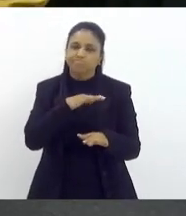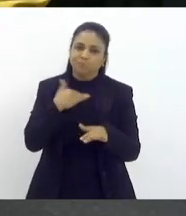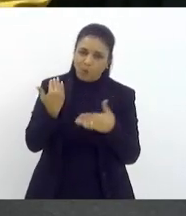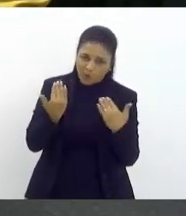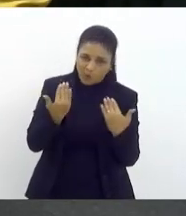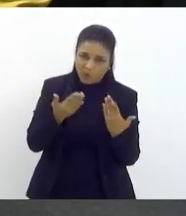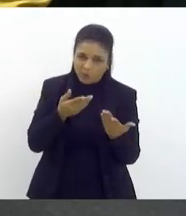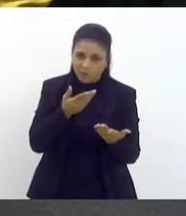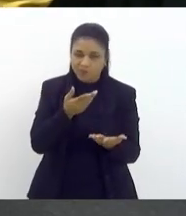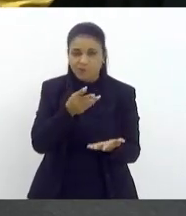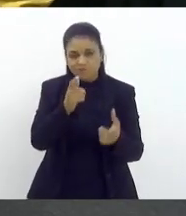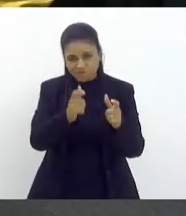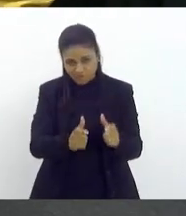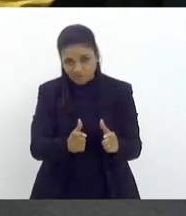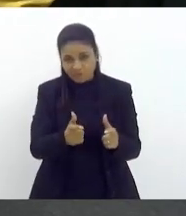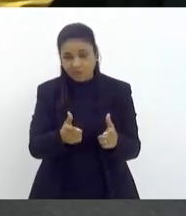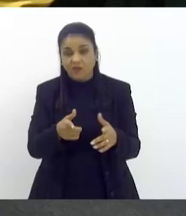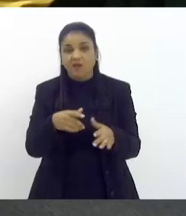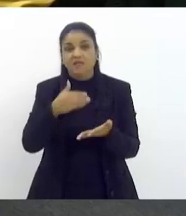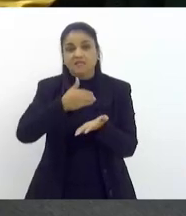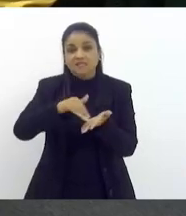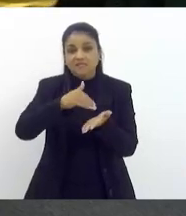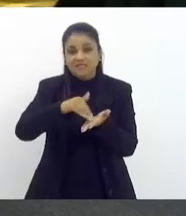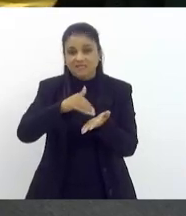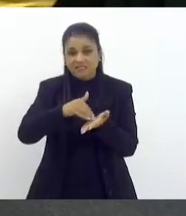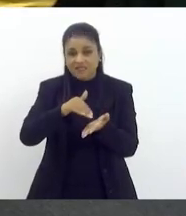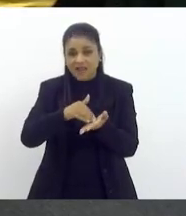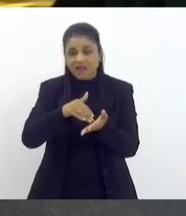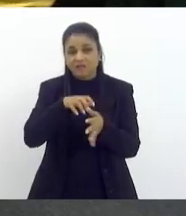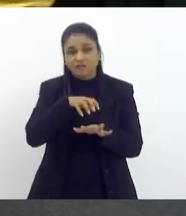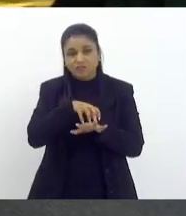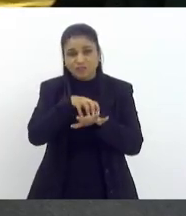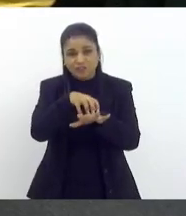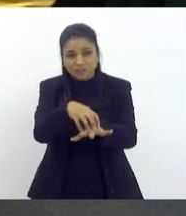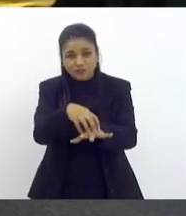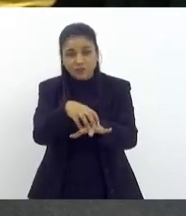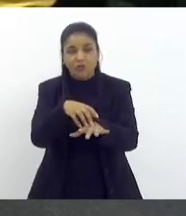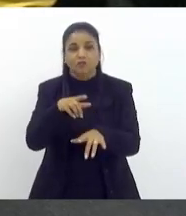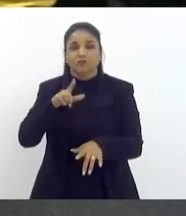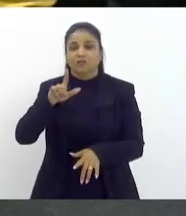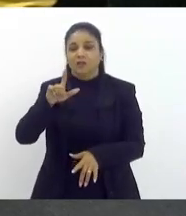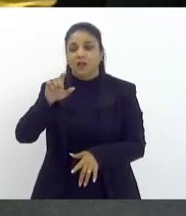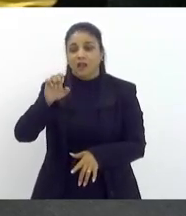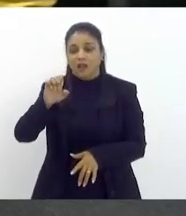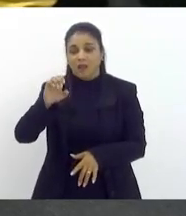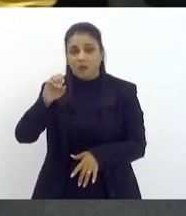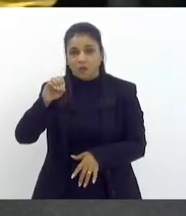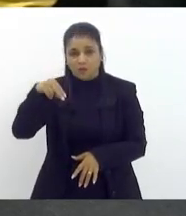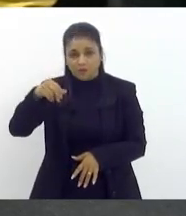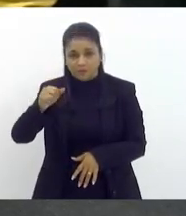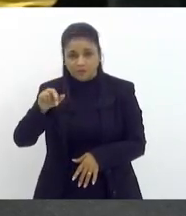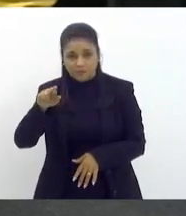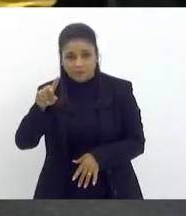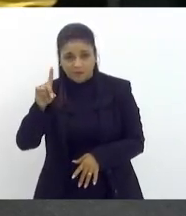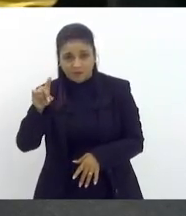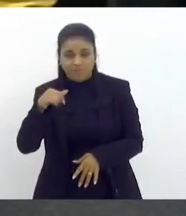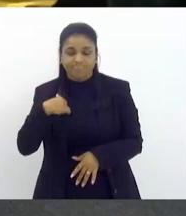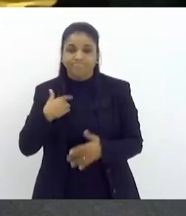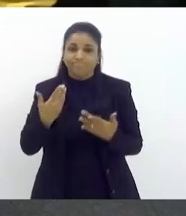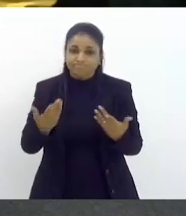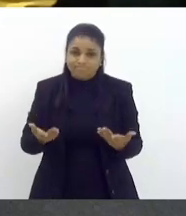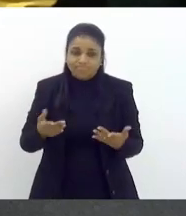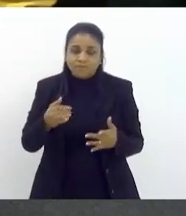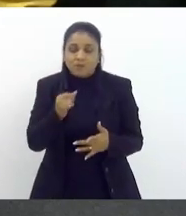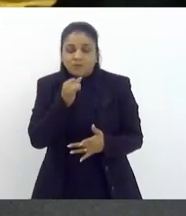secretário de transporte do município de Nova Iguaçu Leonardo lamentou a morte da jovem e pediu a